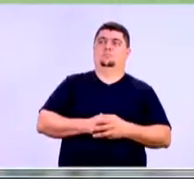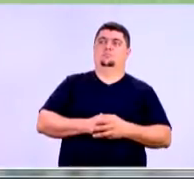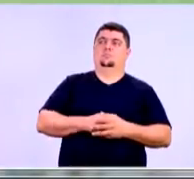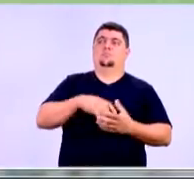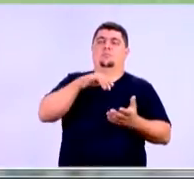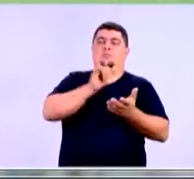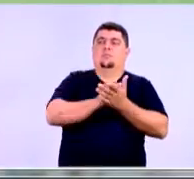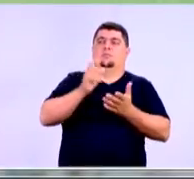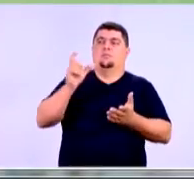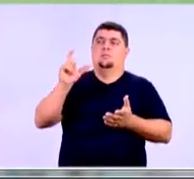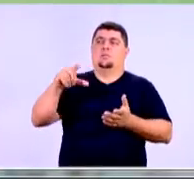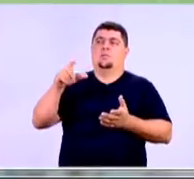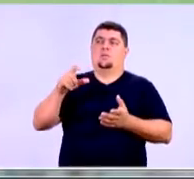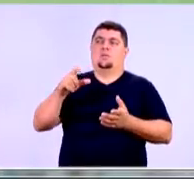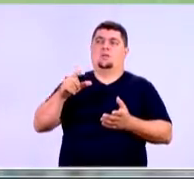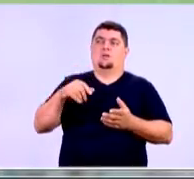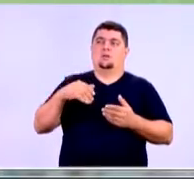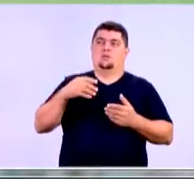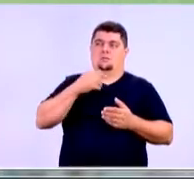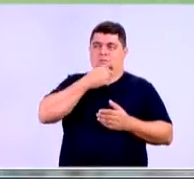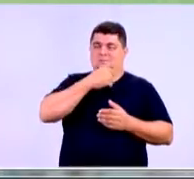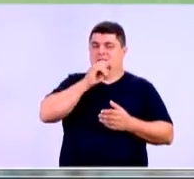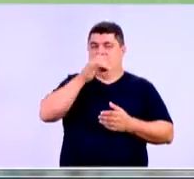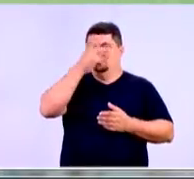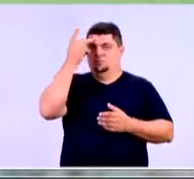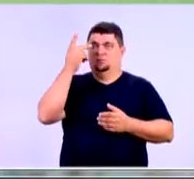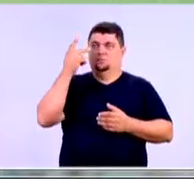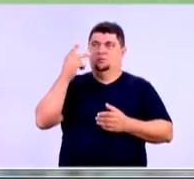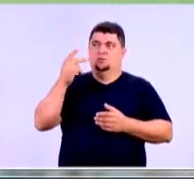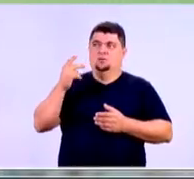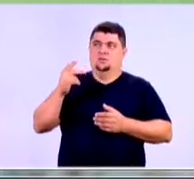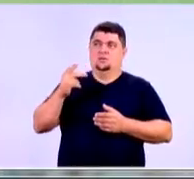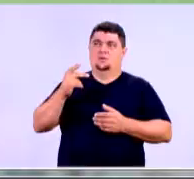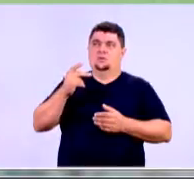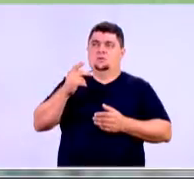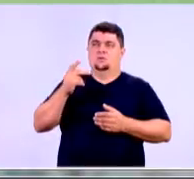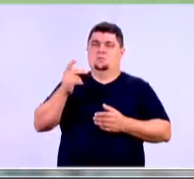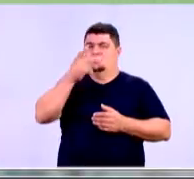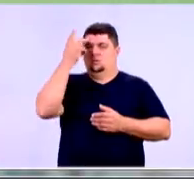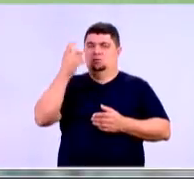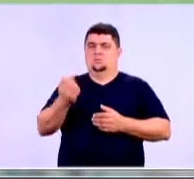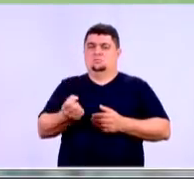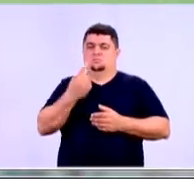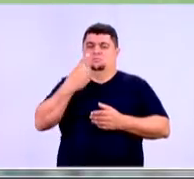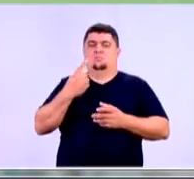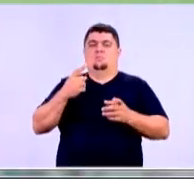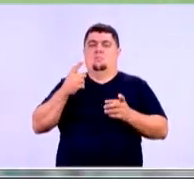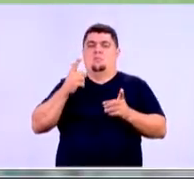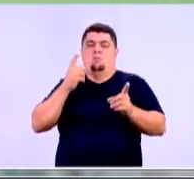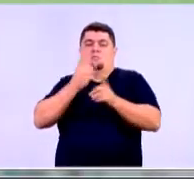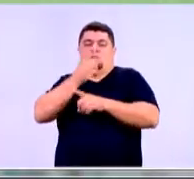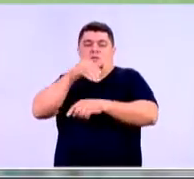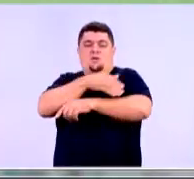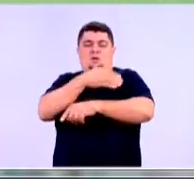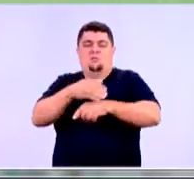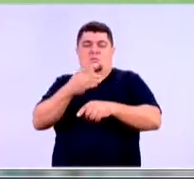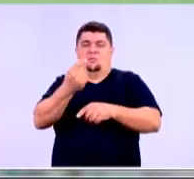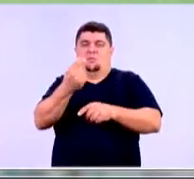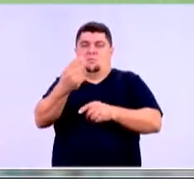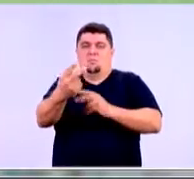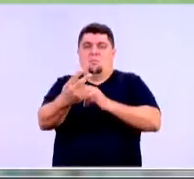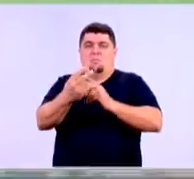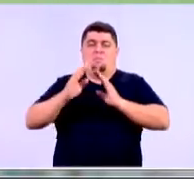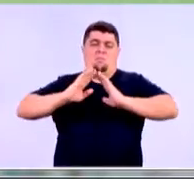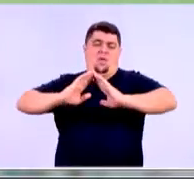o crédito. Qual seria a sua resposta caso uma pessoa completamente estranha o abordasse pedindo empréstimo quantidade razoável de